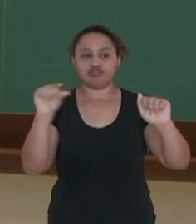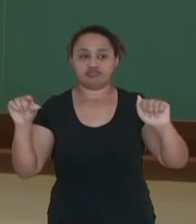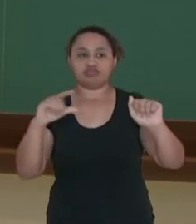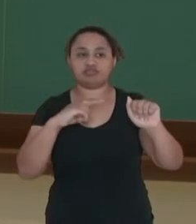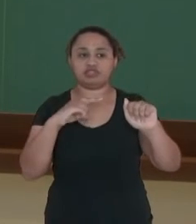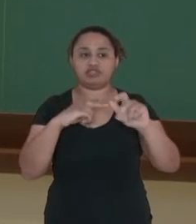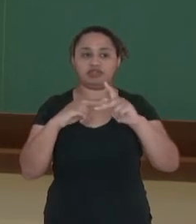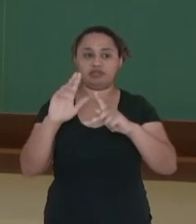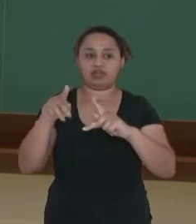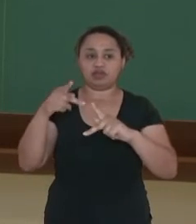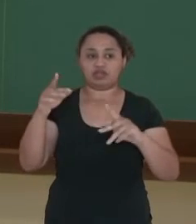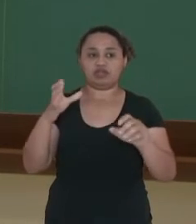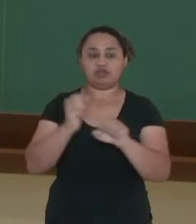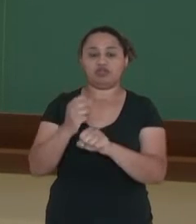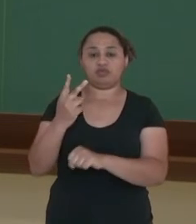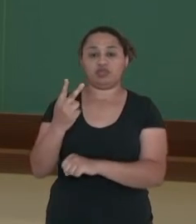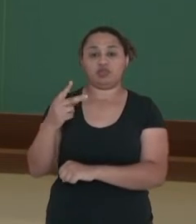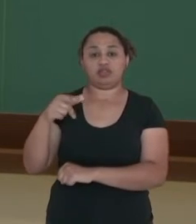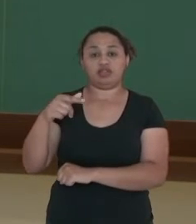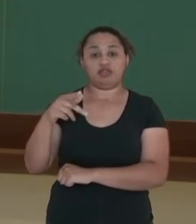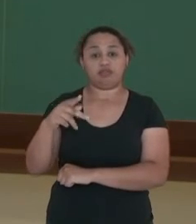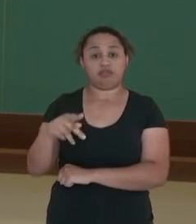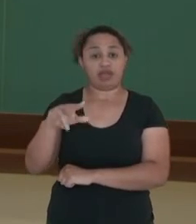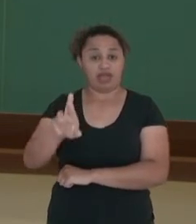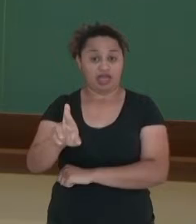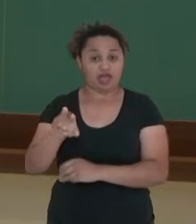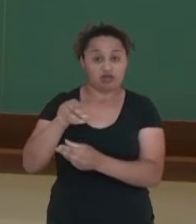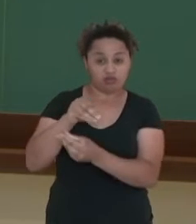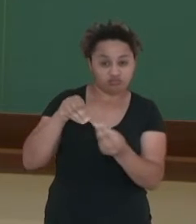ao quadrado mais 2PR, muda um pouquinho, né?